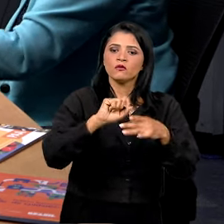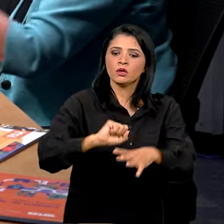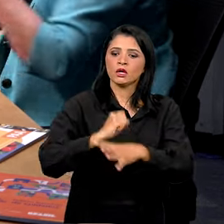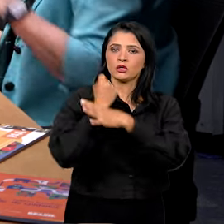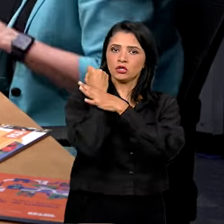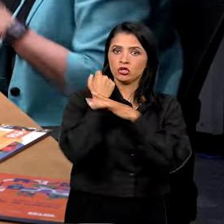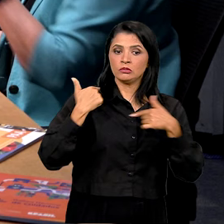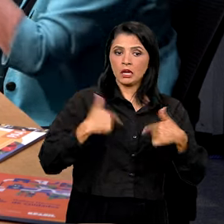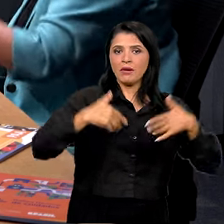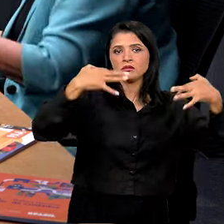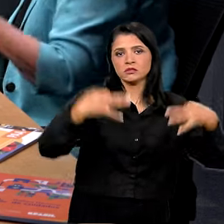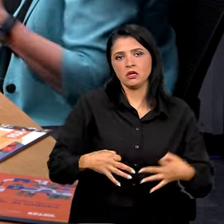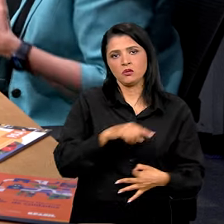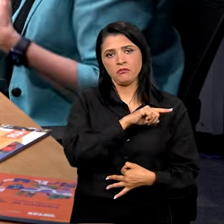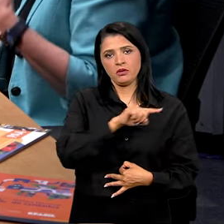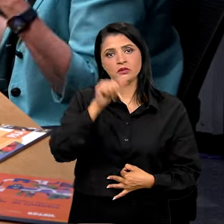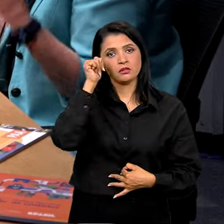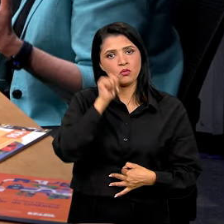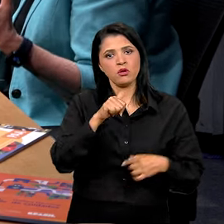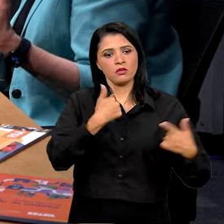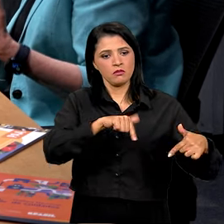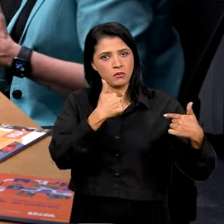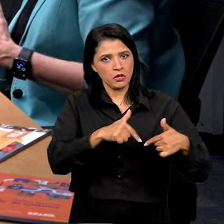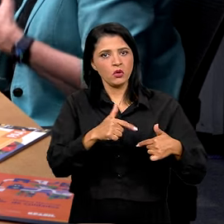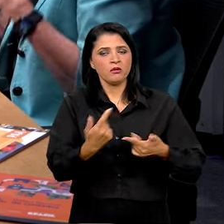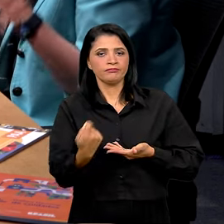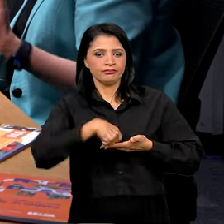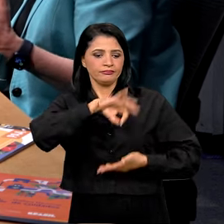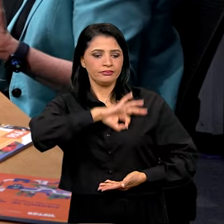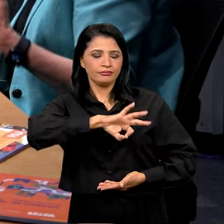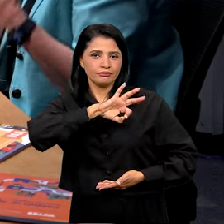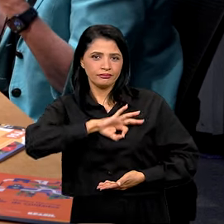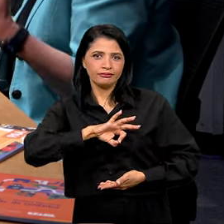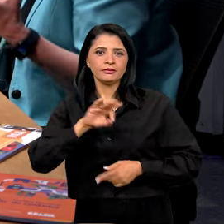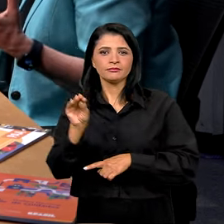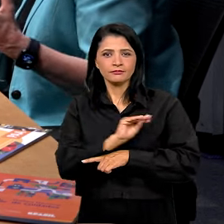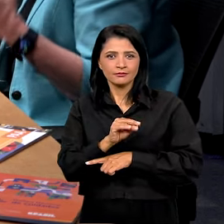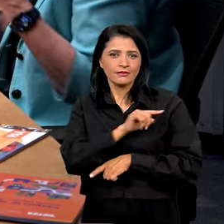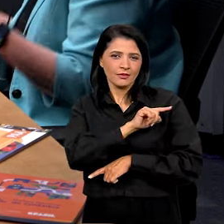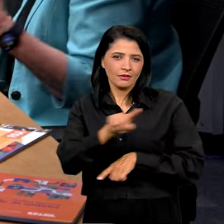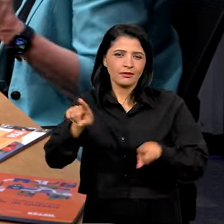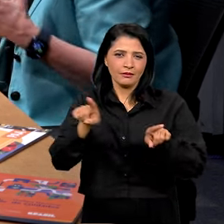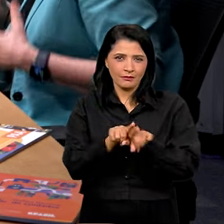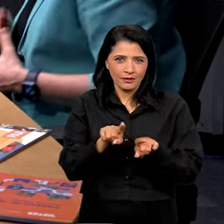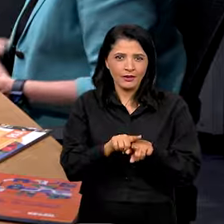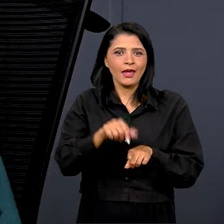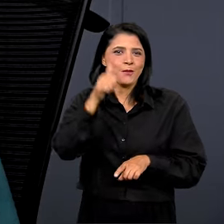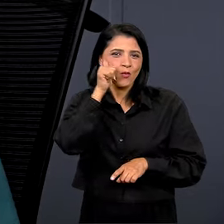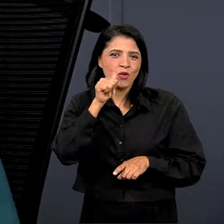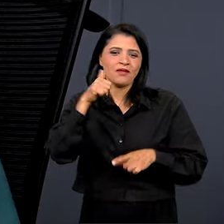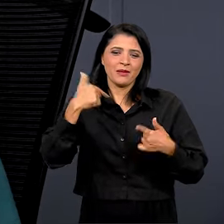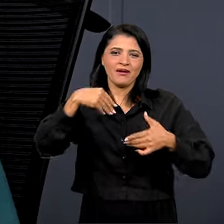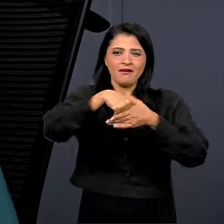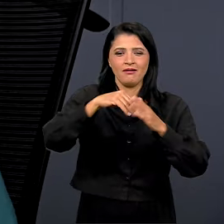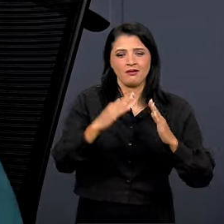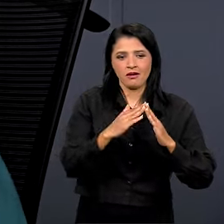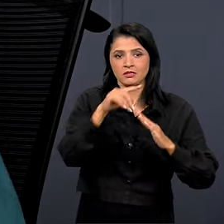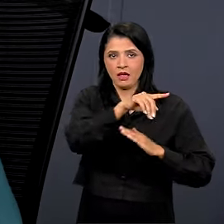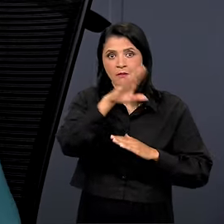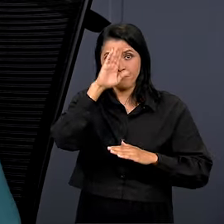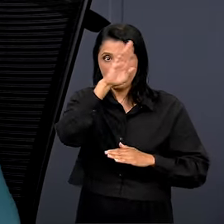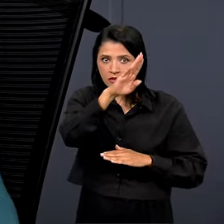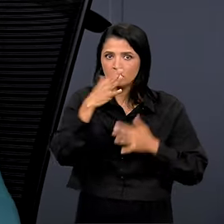decente para essas trabalhadoras remuneradas do Cuidado entre as quais as trabalhadoras domésticas são um